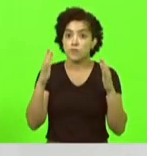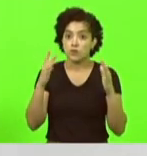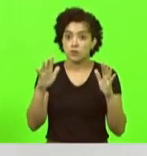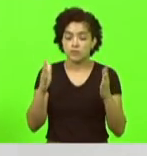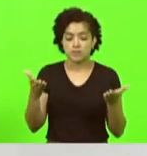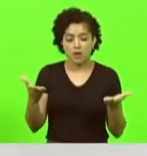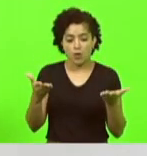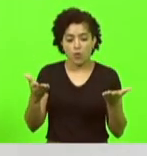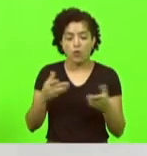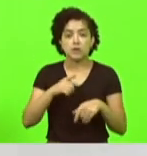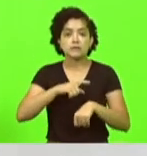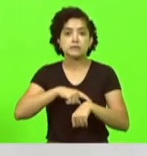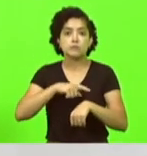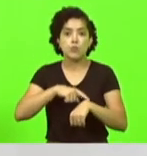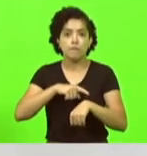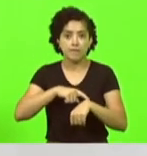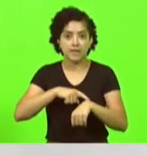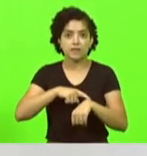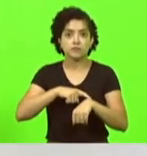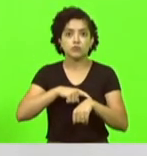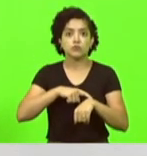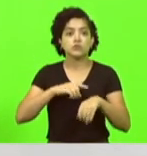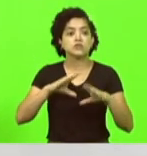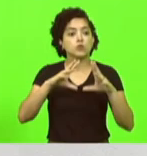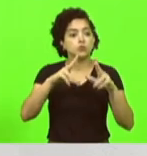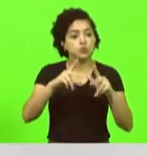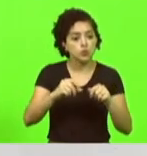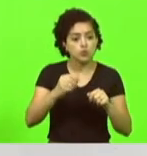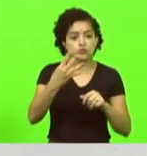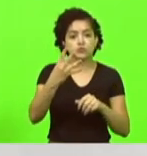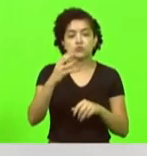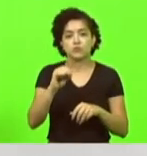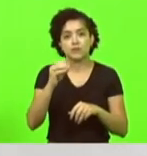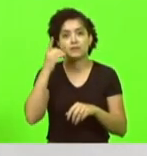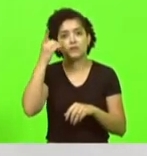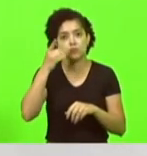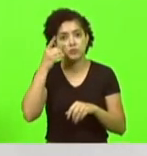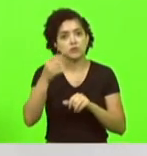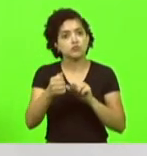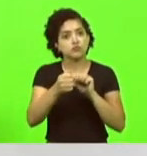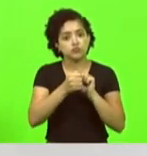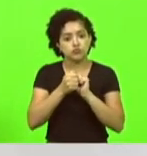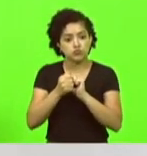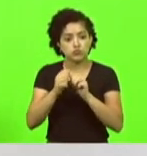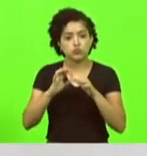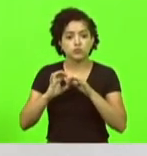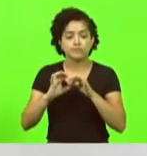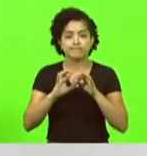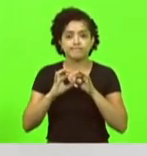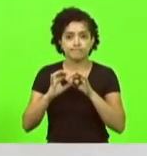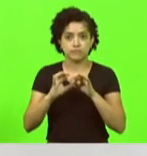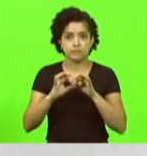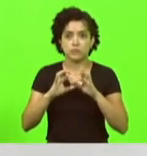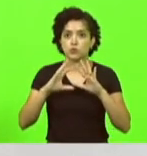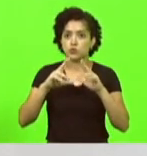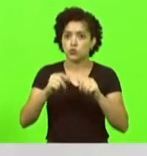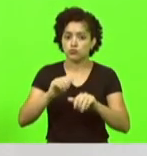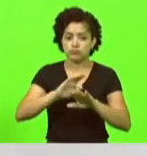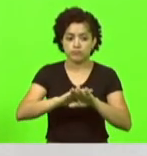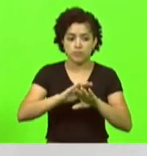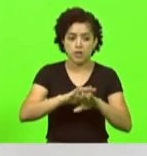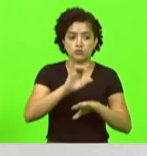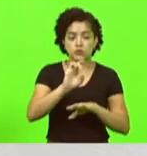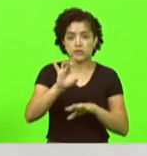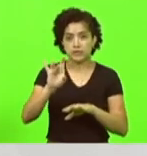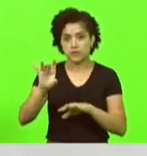estamos vivendo este momento estamos vivendo os 40 deputados conjuntos porque nós todos fizemos esse trabalho